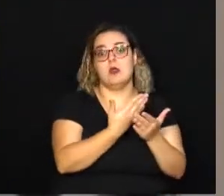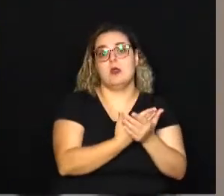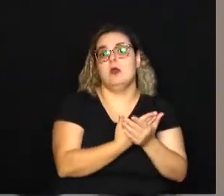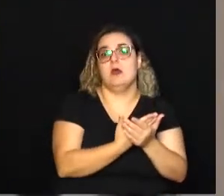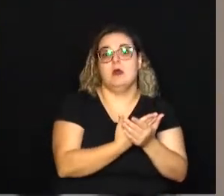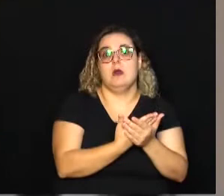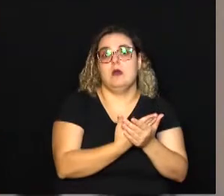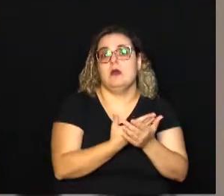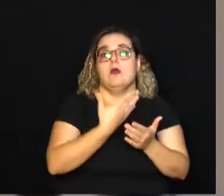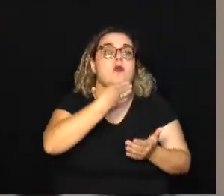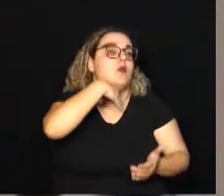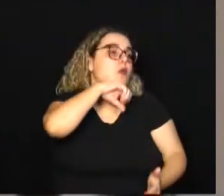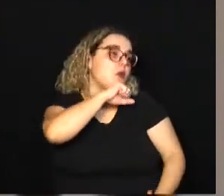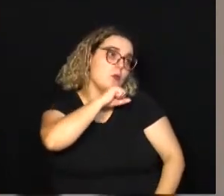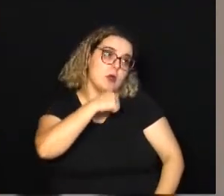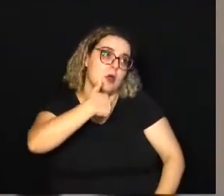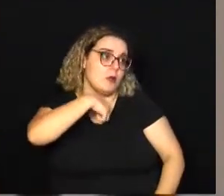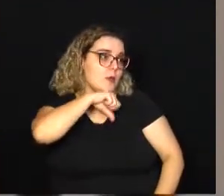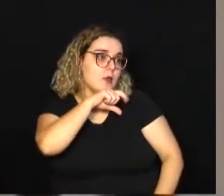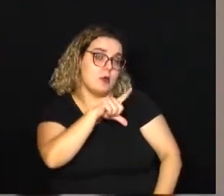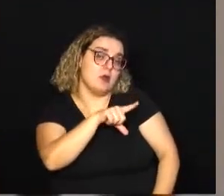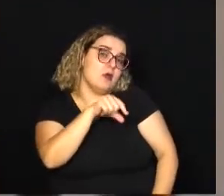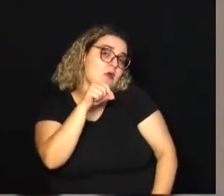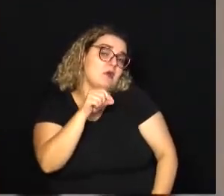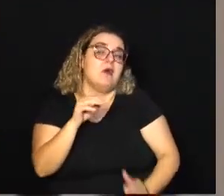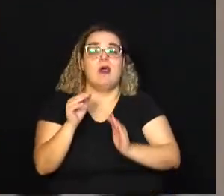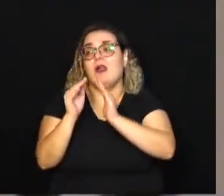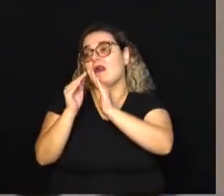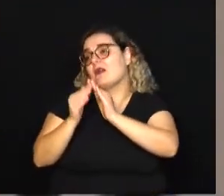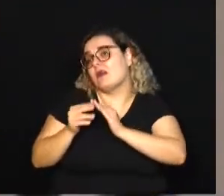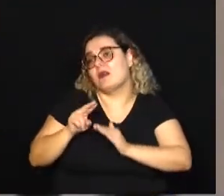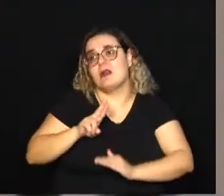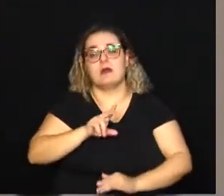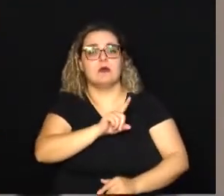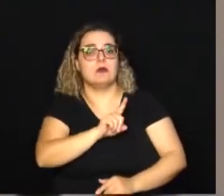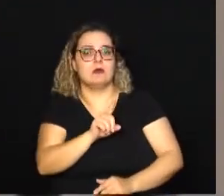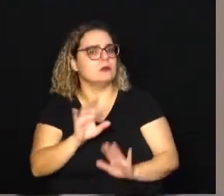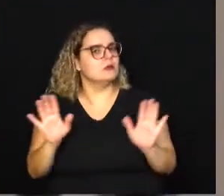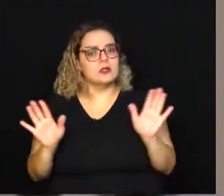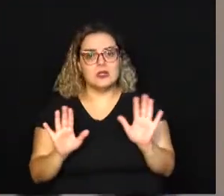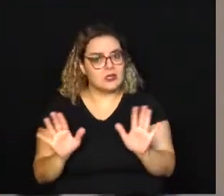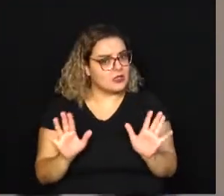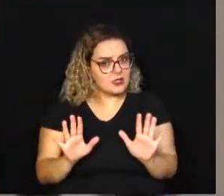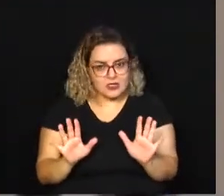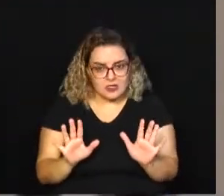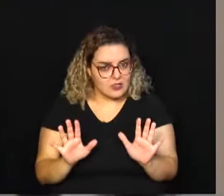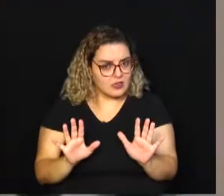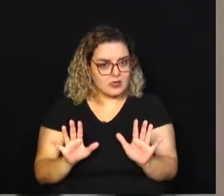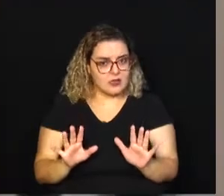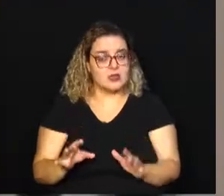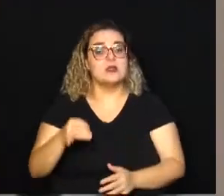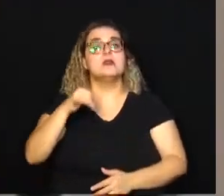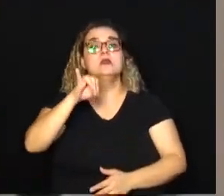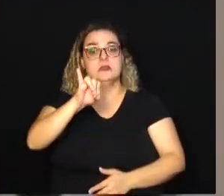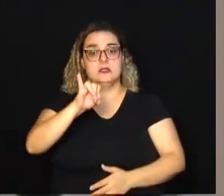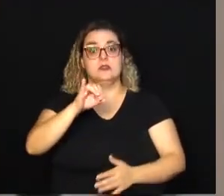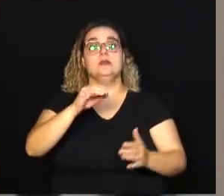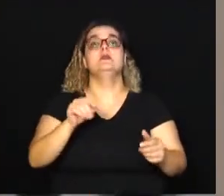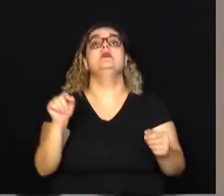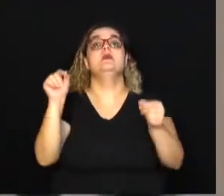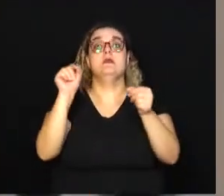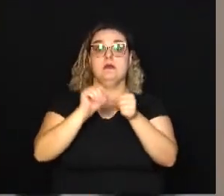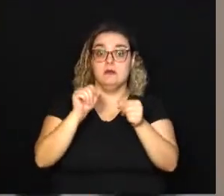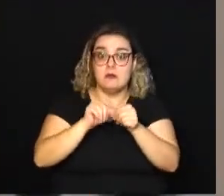pode decidir se vai ser feita em casa ou não. É uma questão que, se está sendo feita